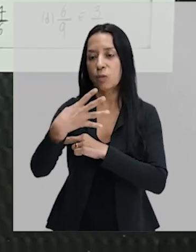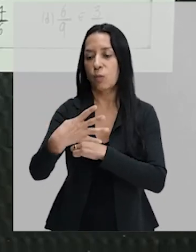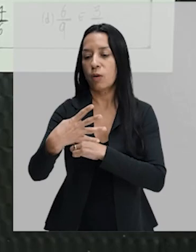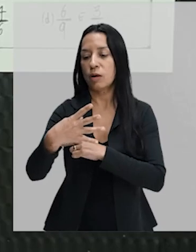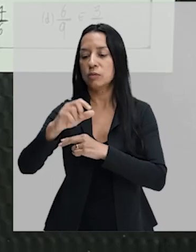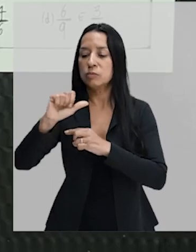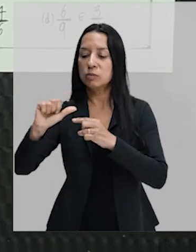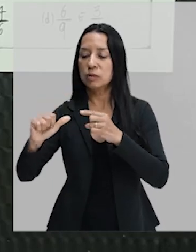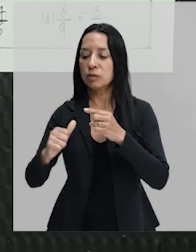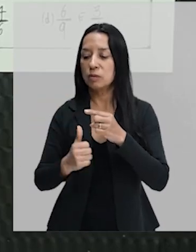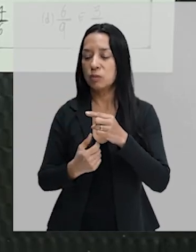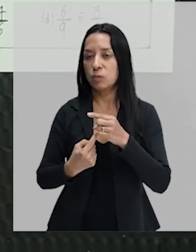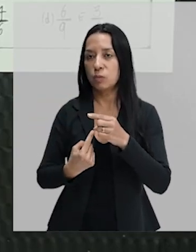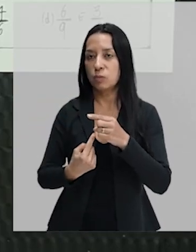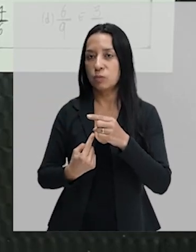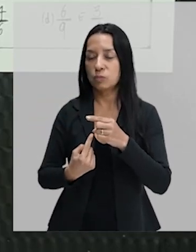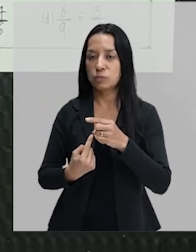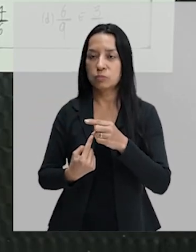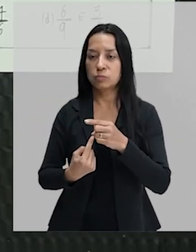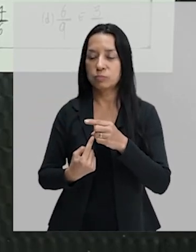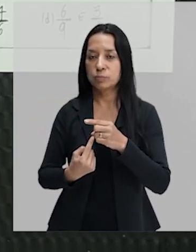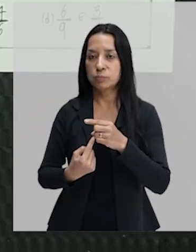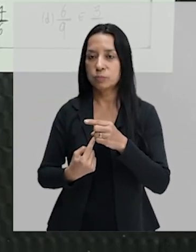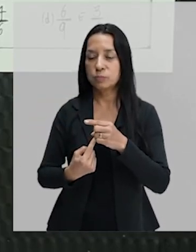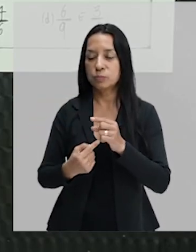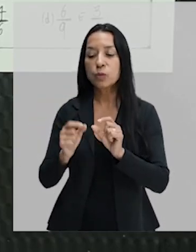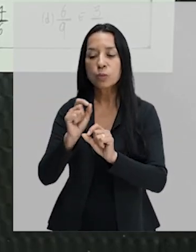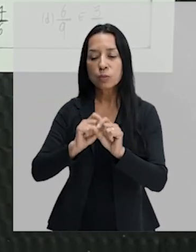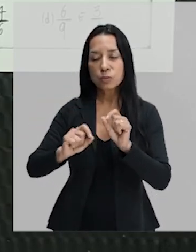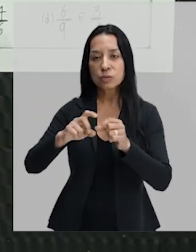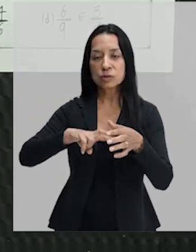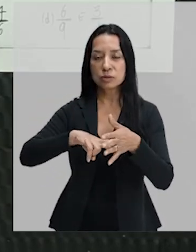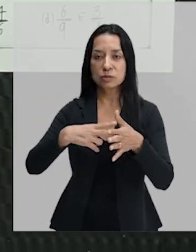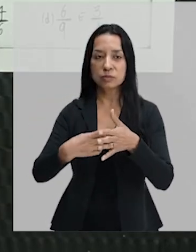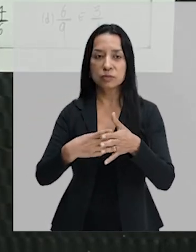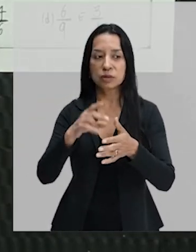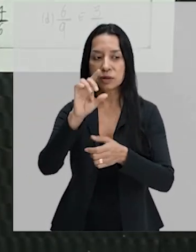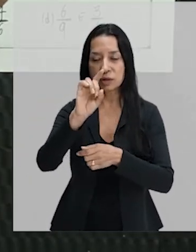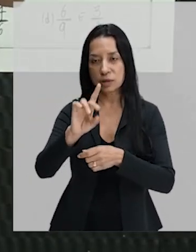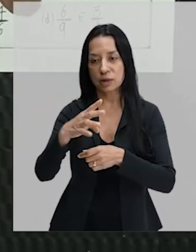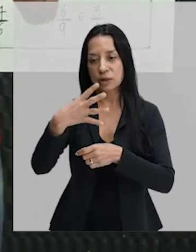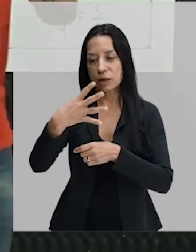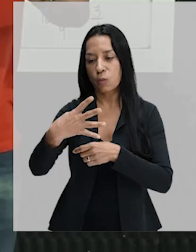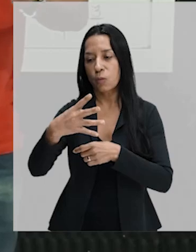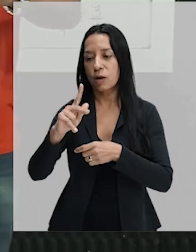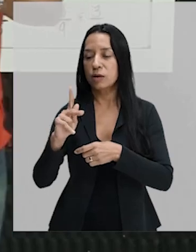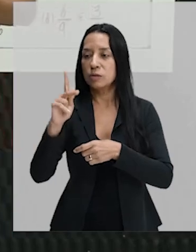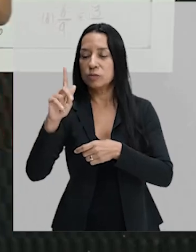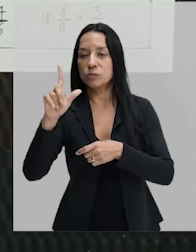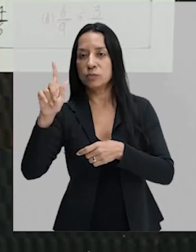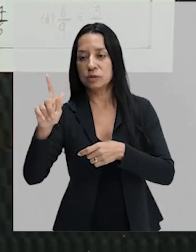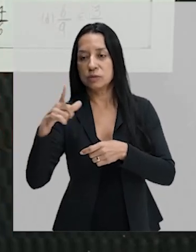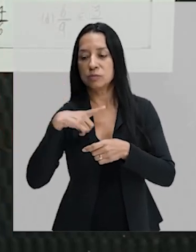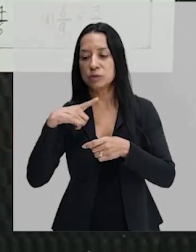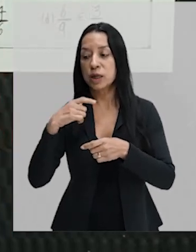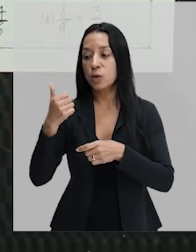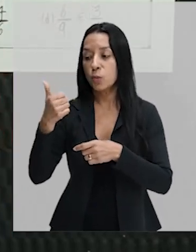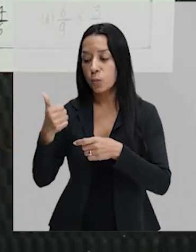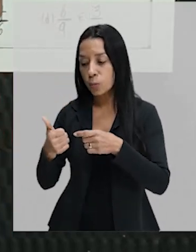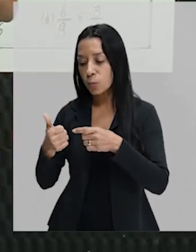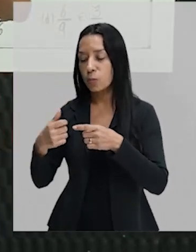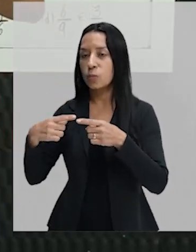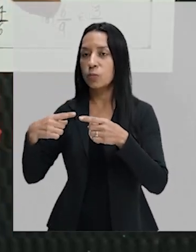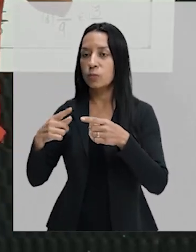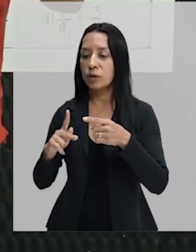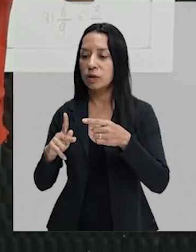1. 4 para 1, quer dizer, a cada 4 quilos de Carlos tem 1 quilo para o cão dele.